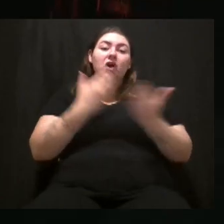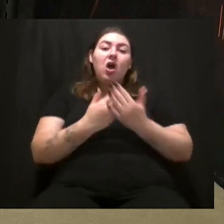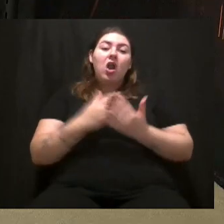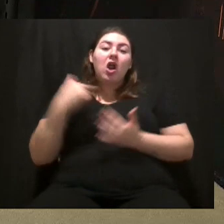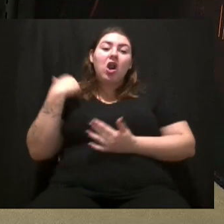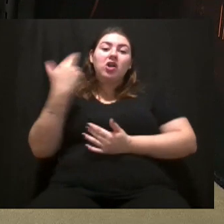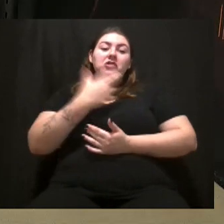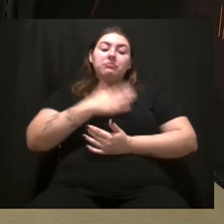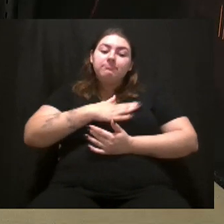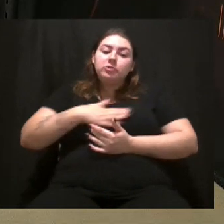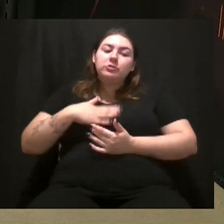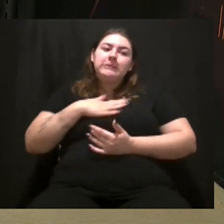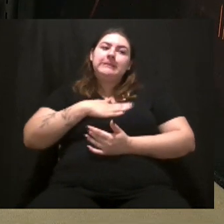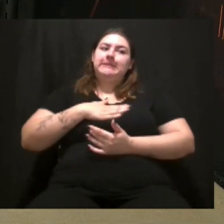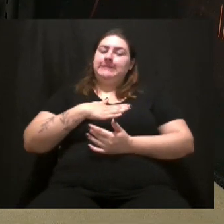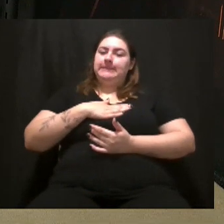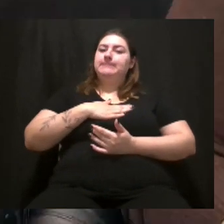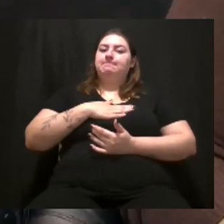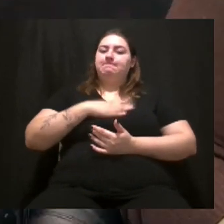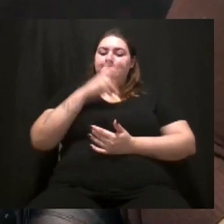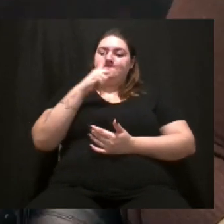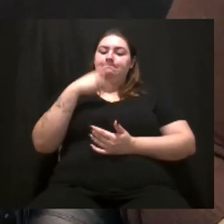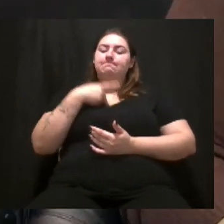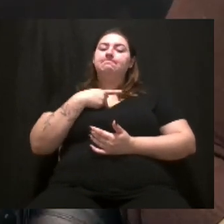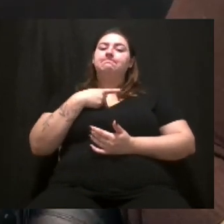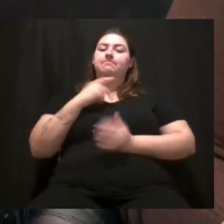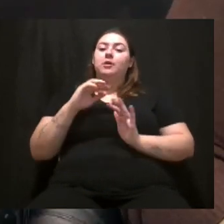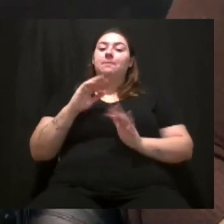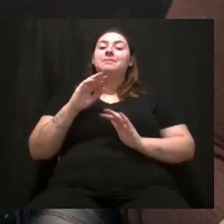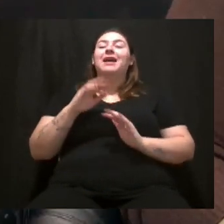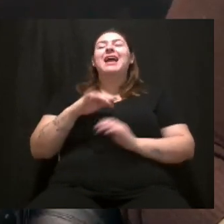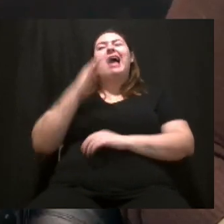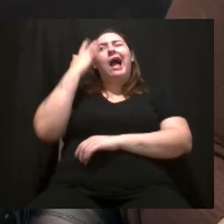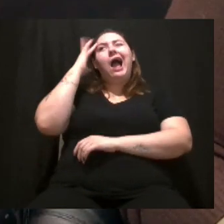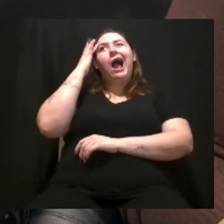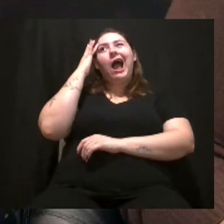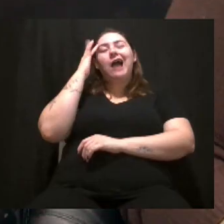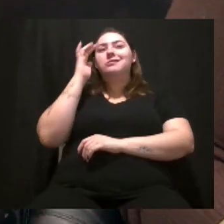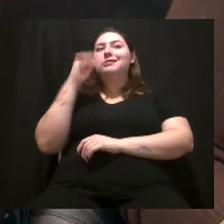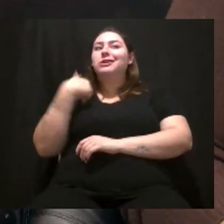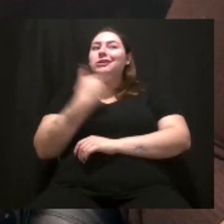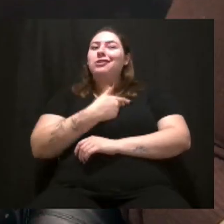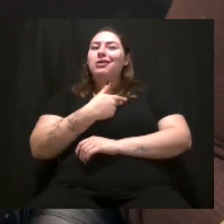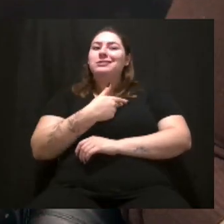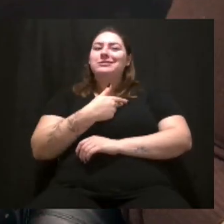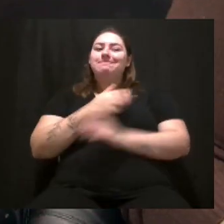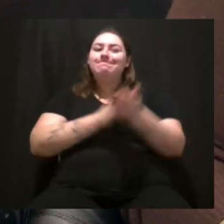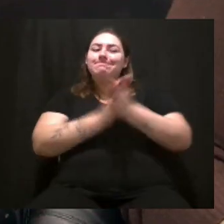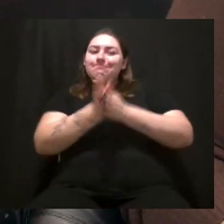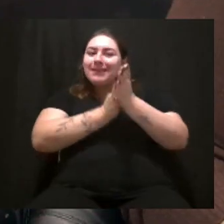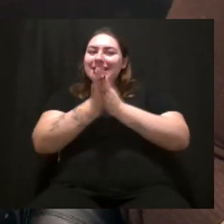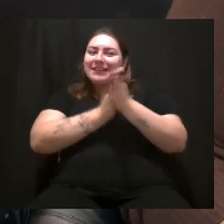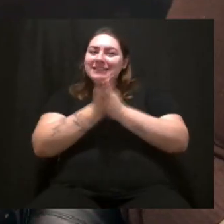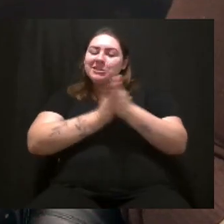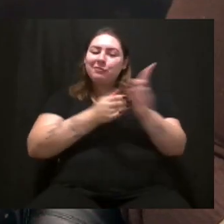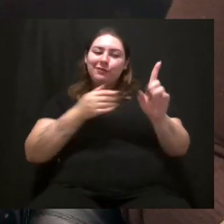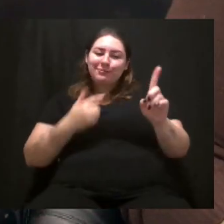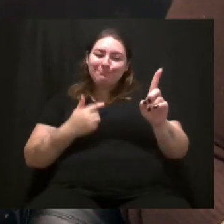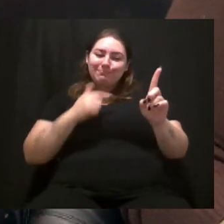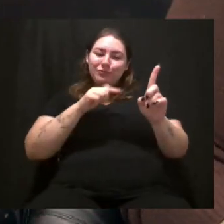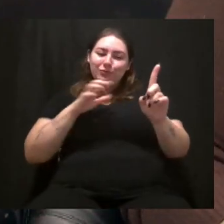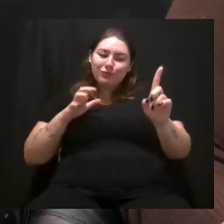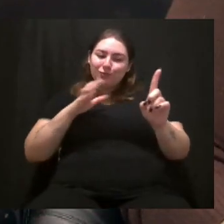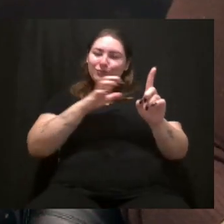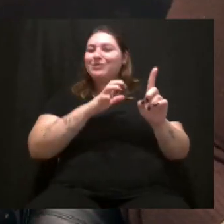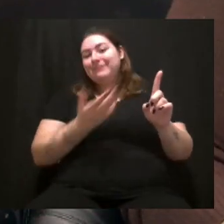gente? Eu acho que a gente acaba projetando um pouco das nossas expectativas. Eu acho que até do que não foi